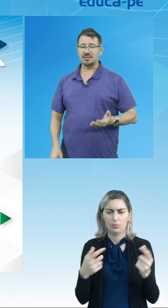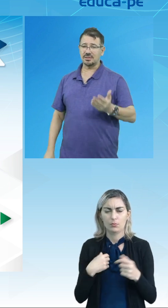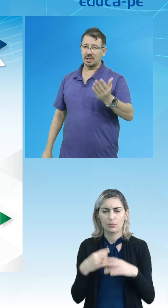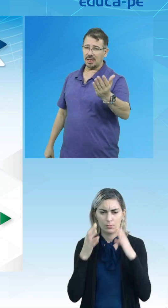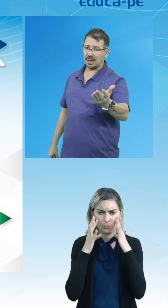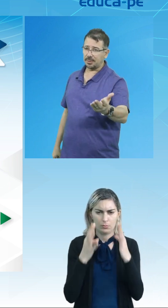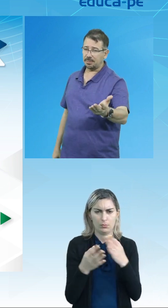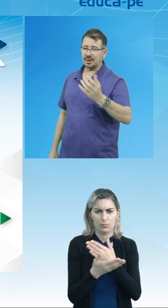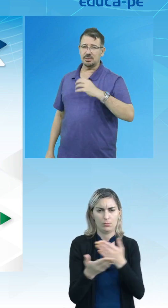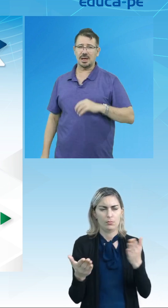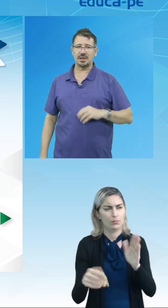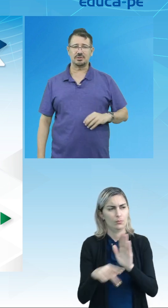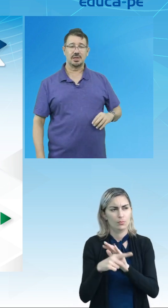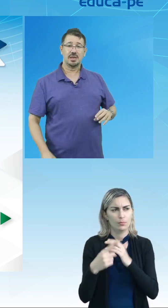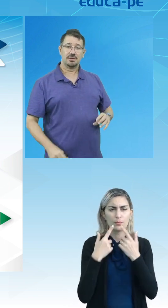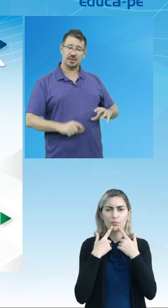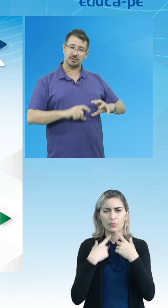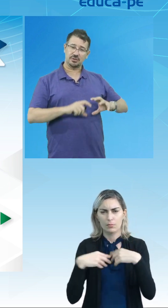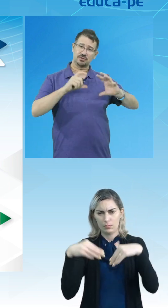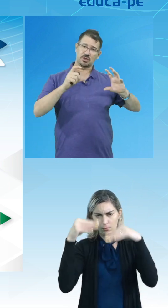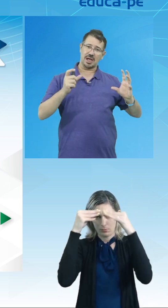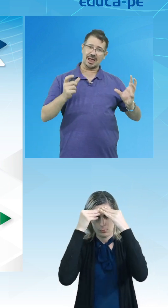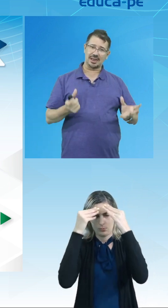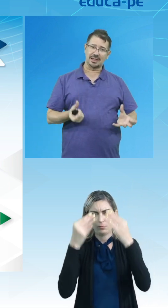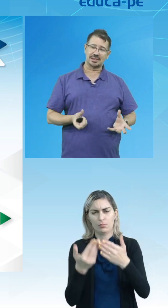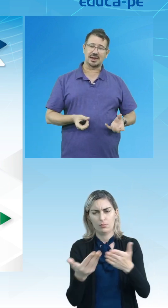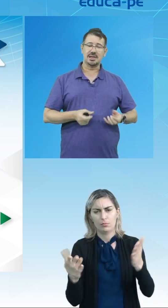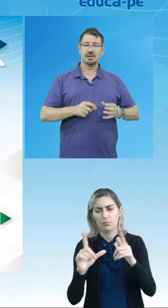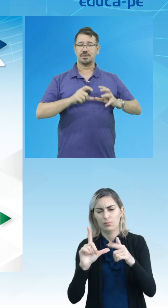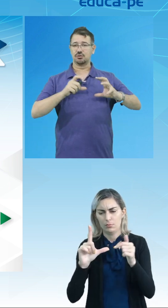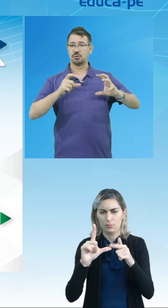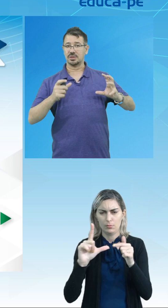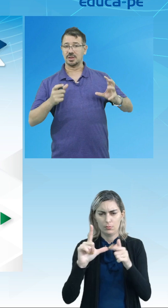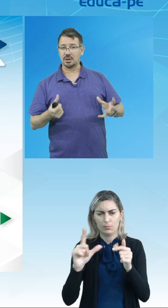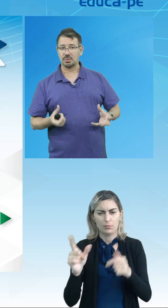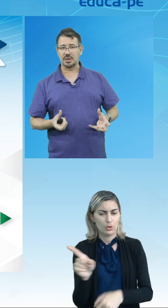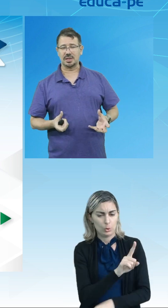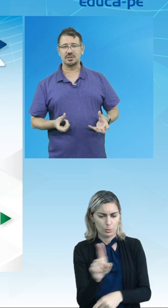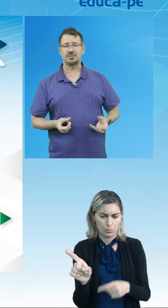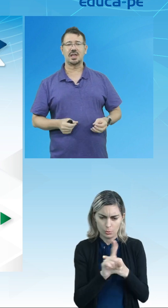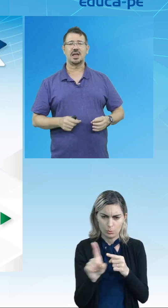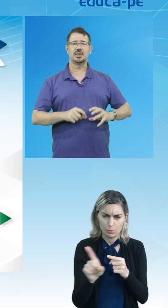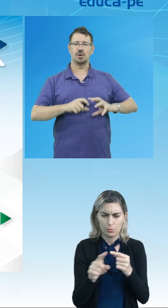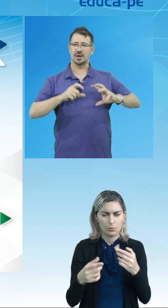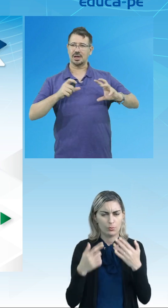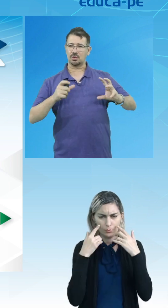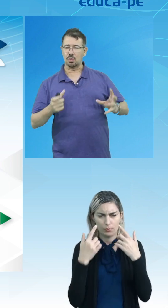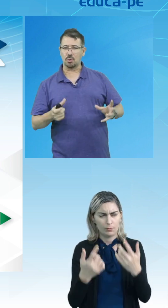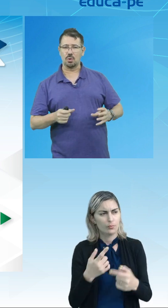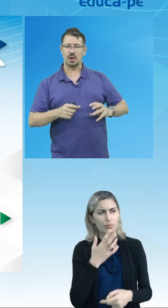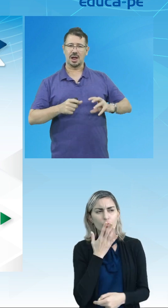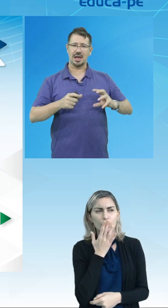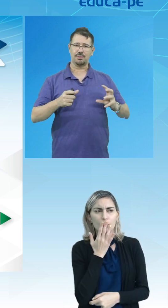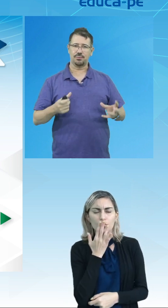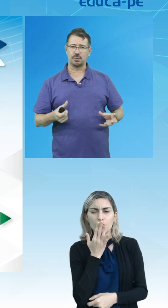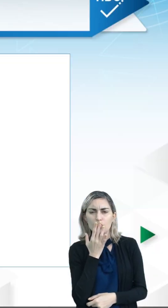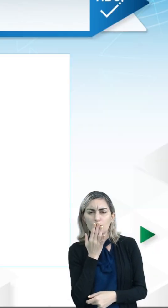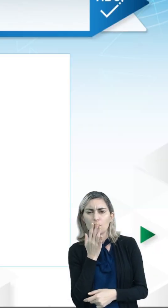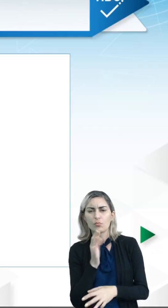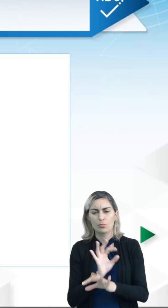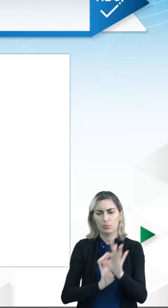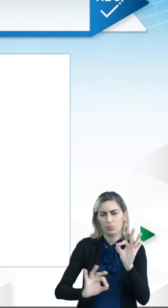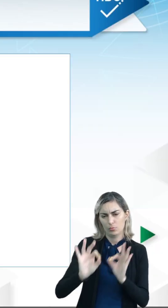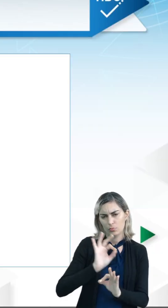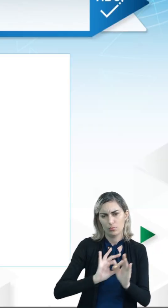a atenção é a própria linguagem. Veja só a letra, veja o não em destaque, olha a cor, a